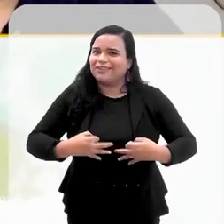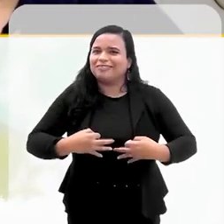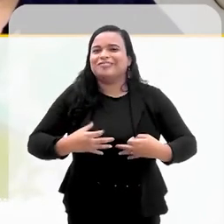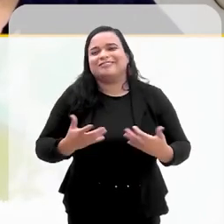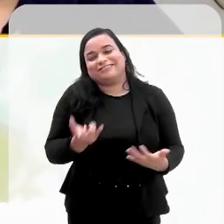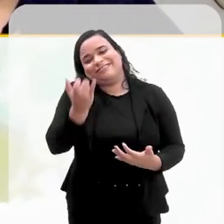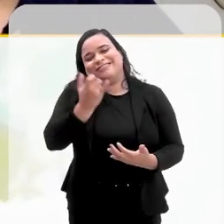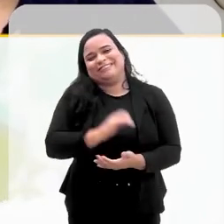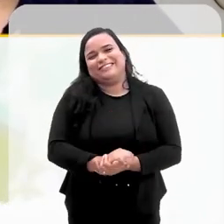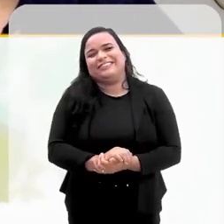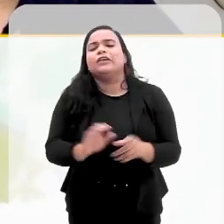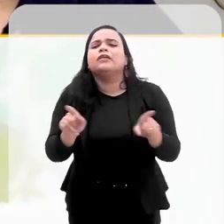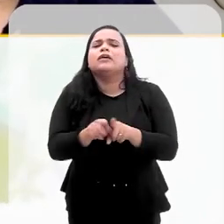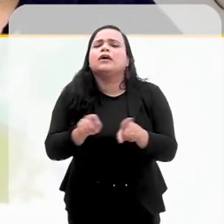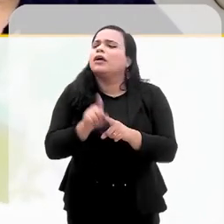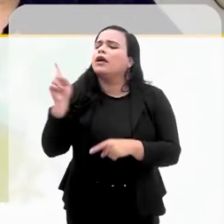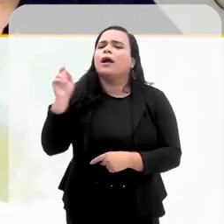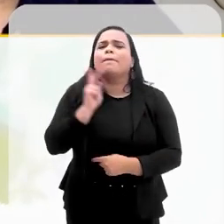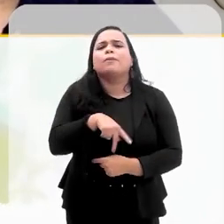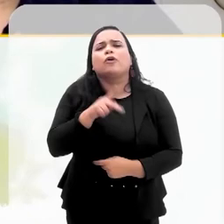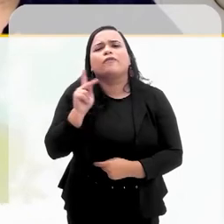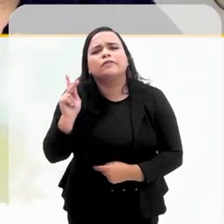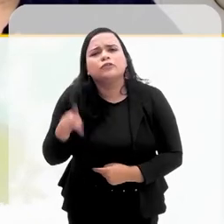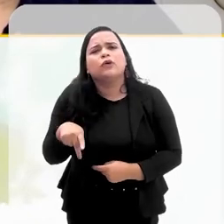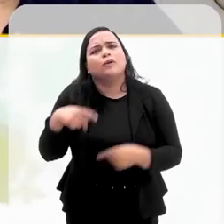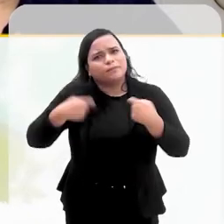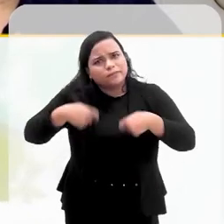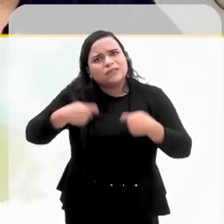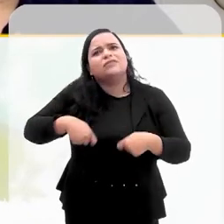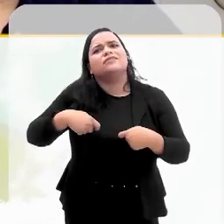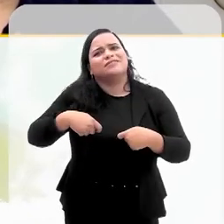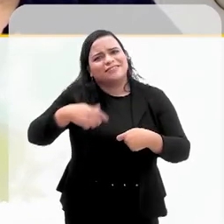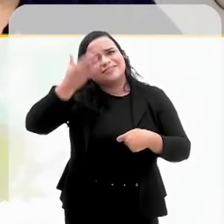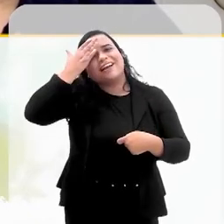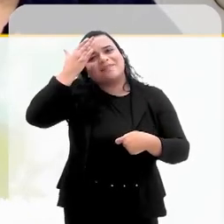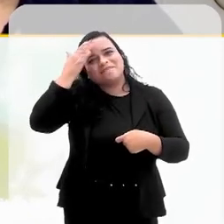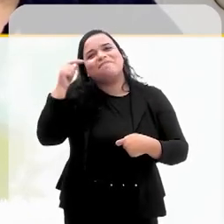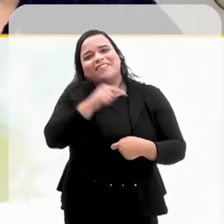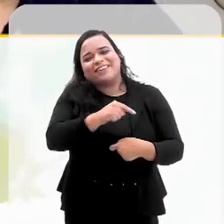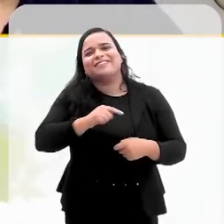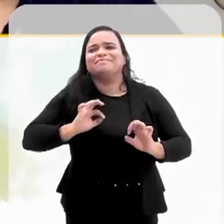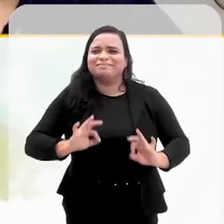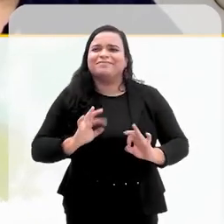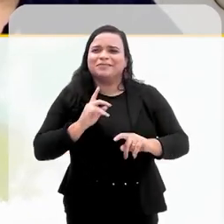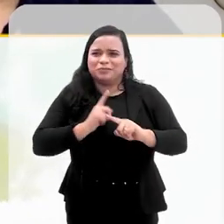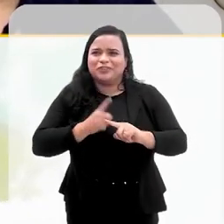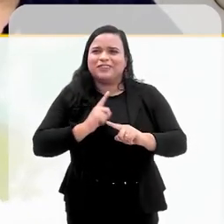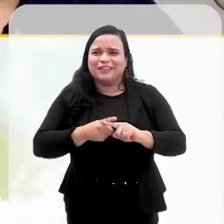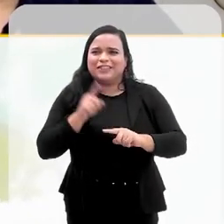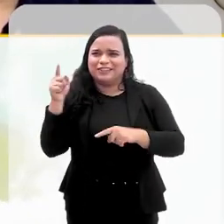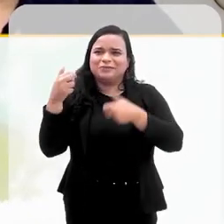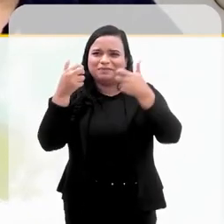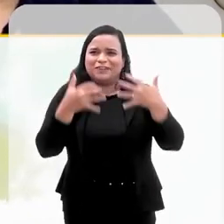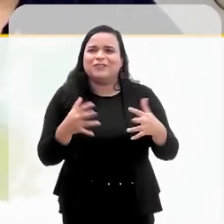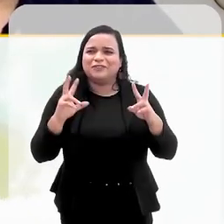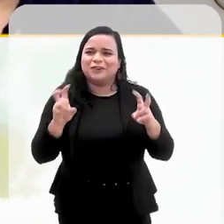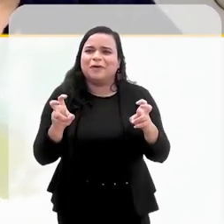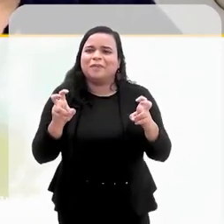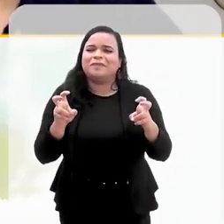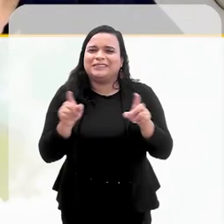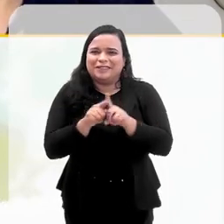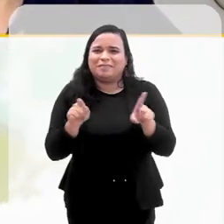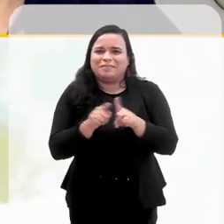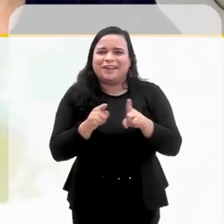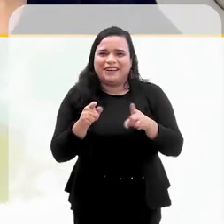isso, porque eu sei, você falou disso inclusive durante a entrevista, às vezes é tanta culpa,